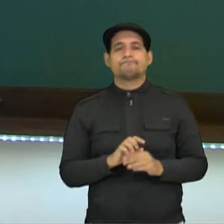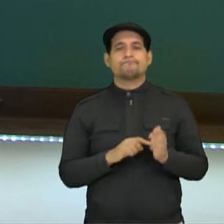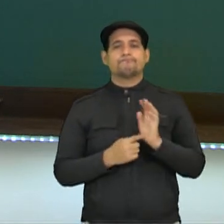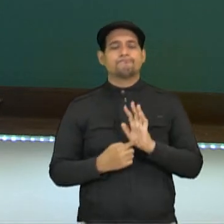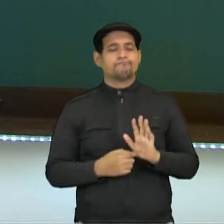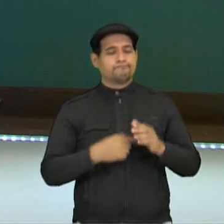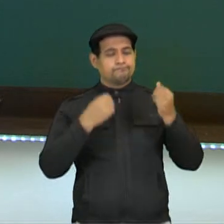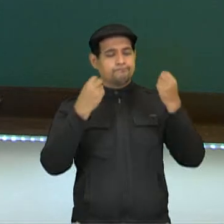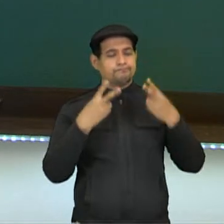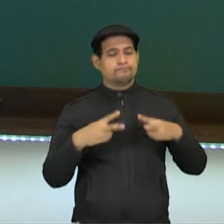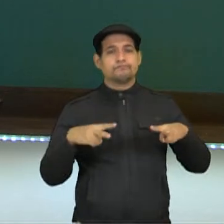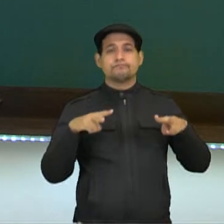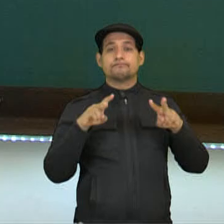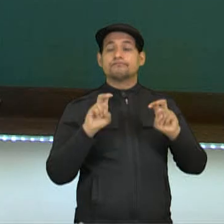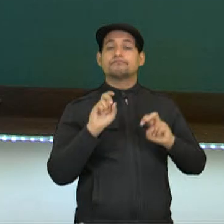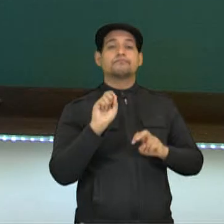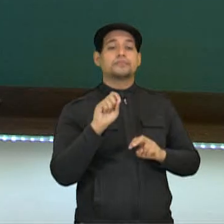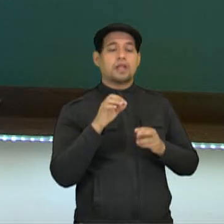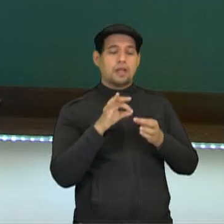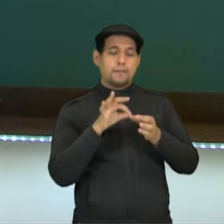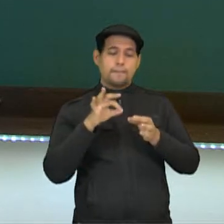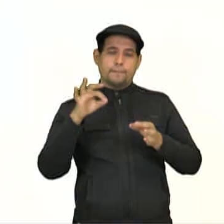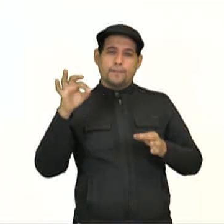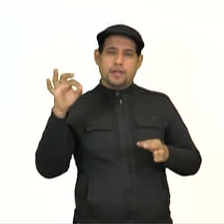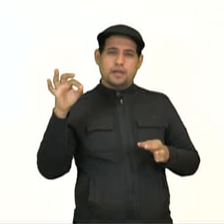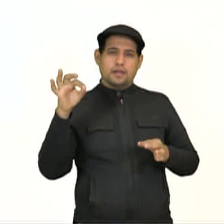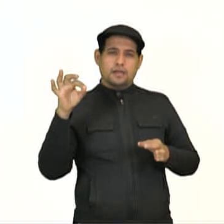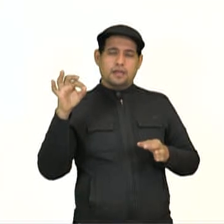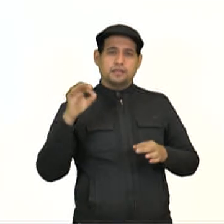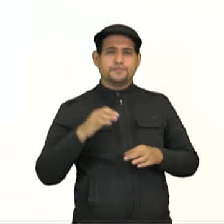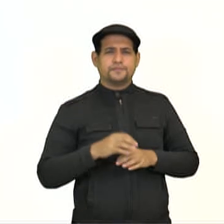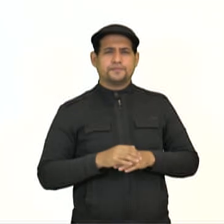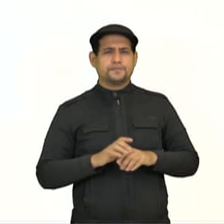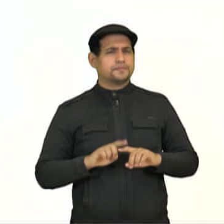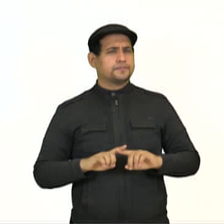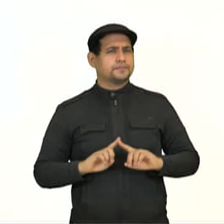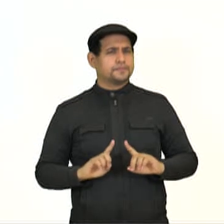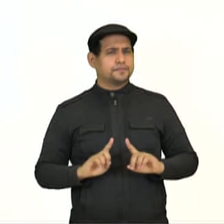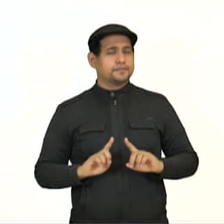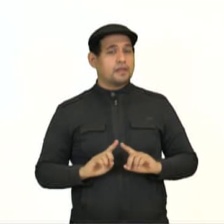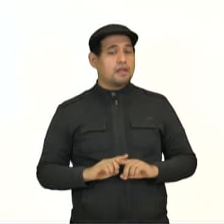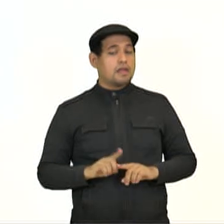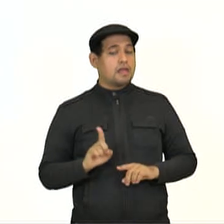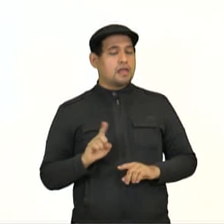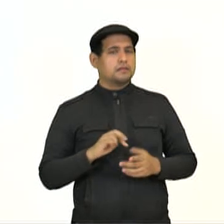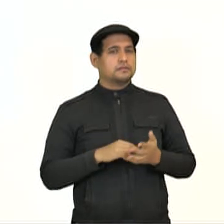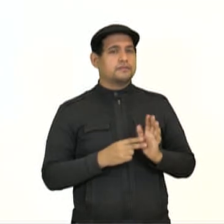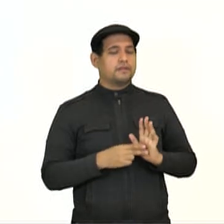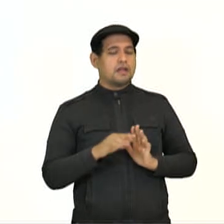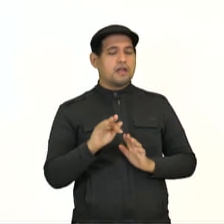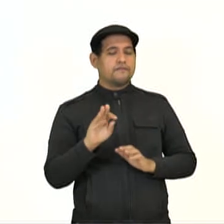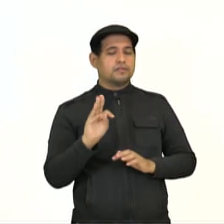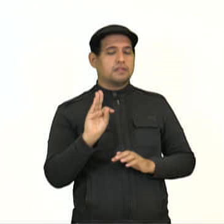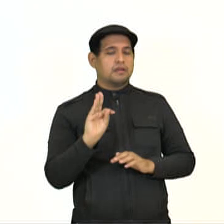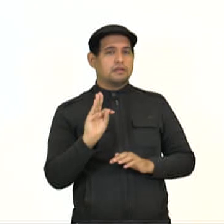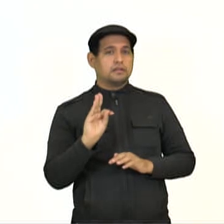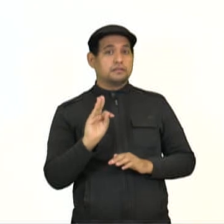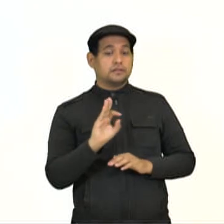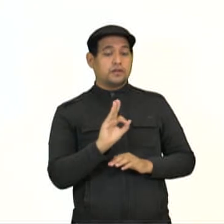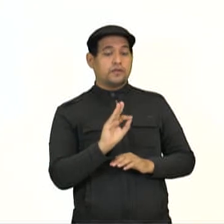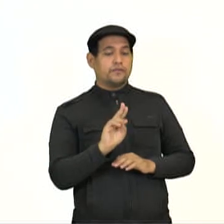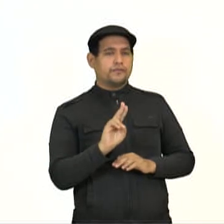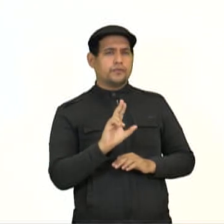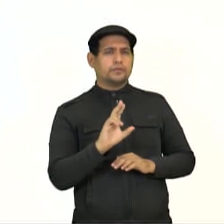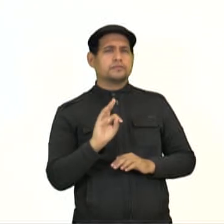para falarmos sobre a medida. Pois bem, essa sigla FT, foot,